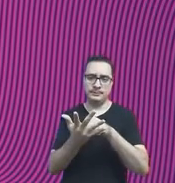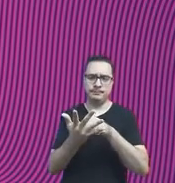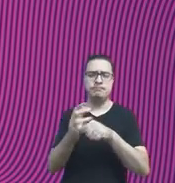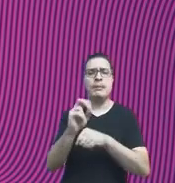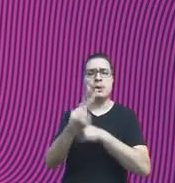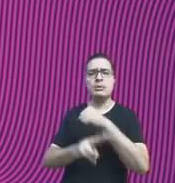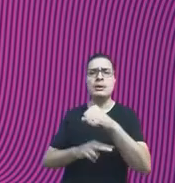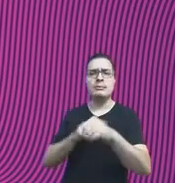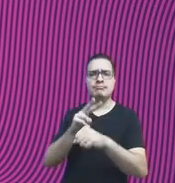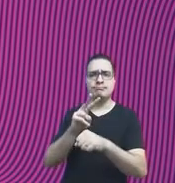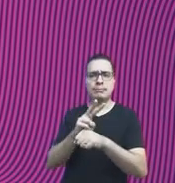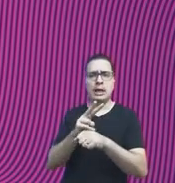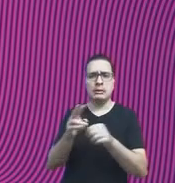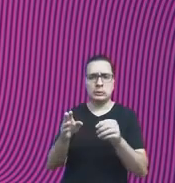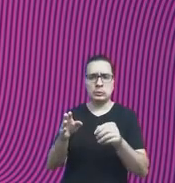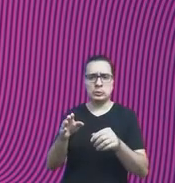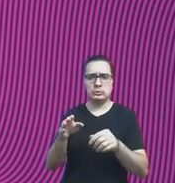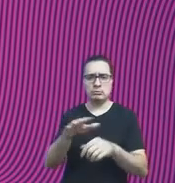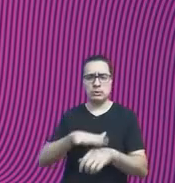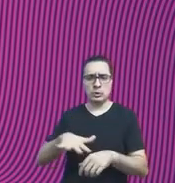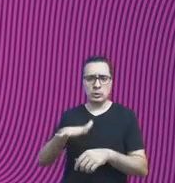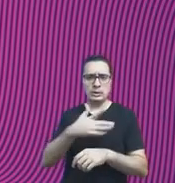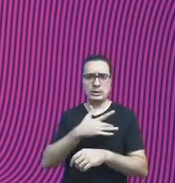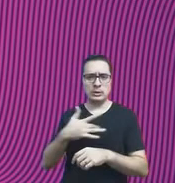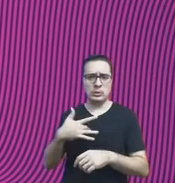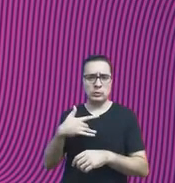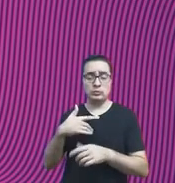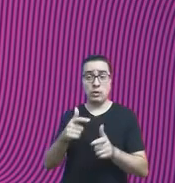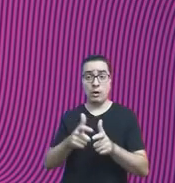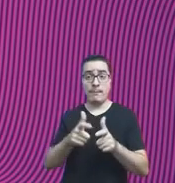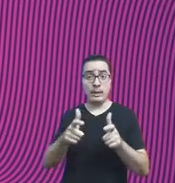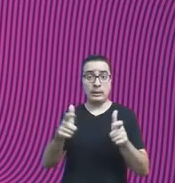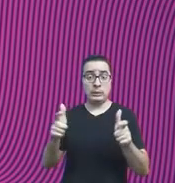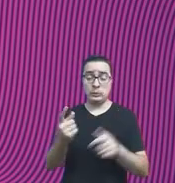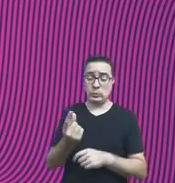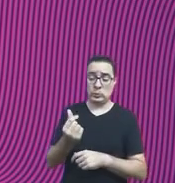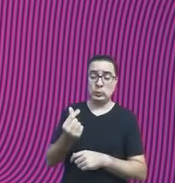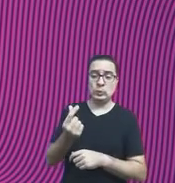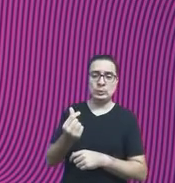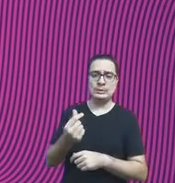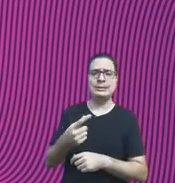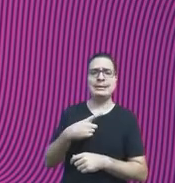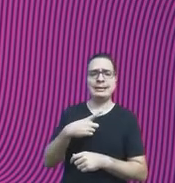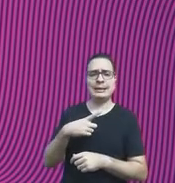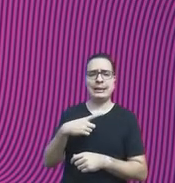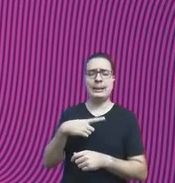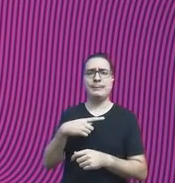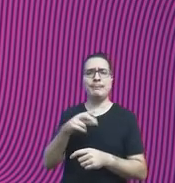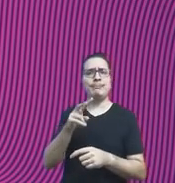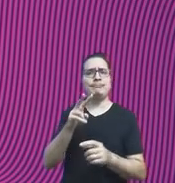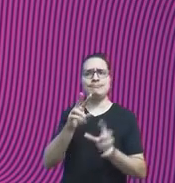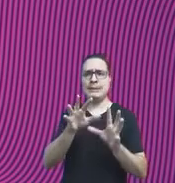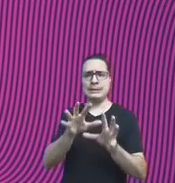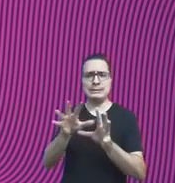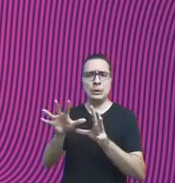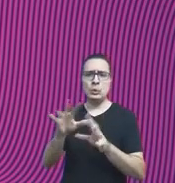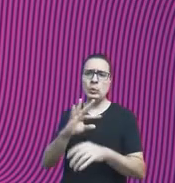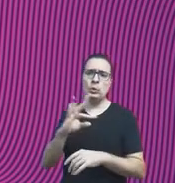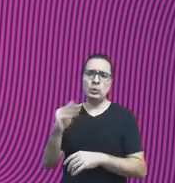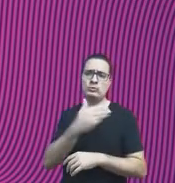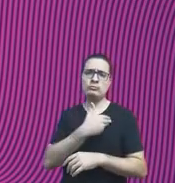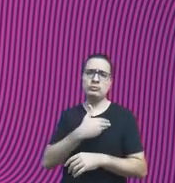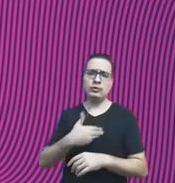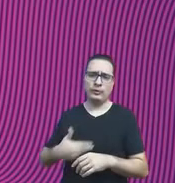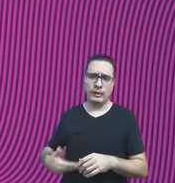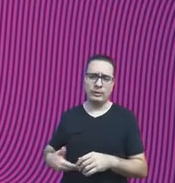já bastante antigo, onde o aumento progressivo nos custos tem gerado uma forte pressão a todos os governos dos diversos